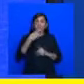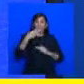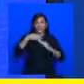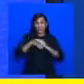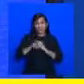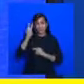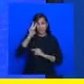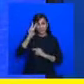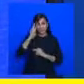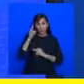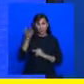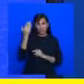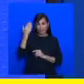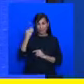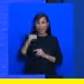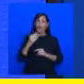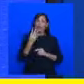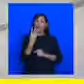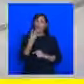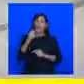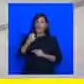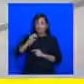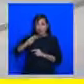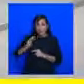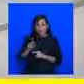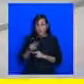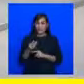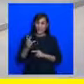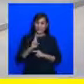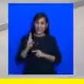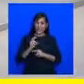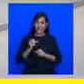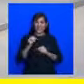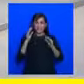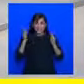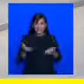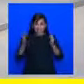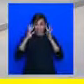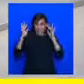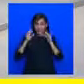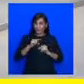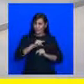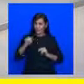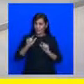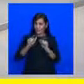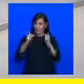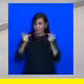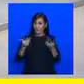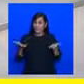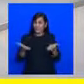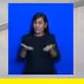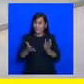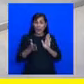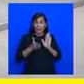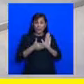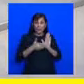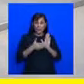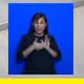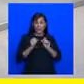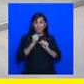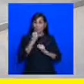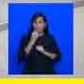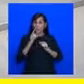49 milhões de reais. Já pensou? Você pode ser o sortudo da noite. Apostas em mãos e boa